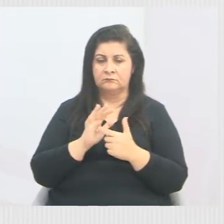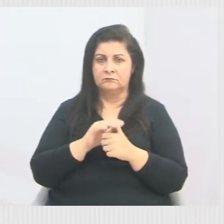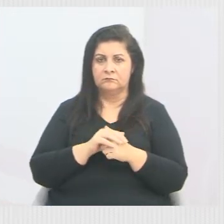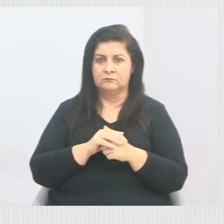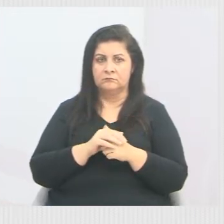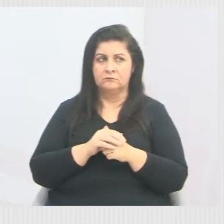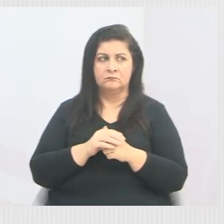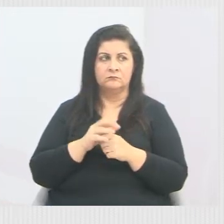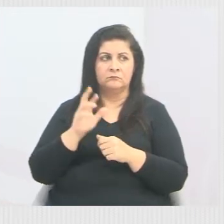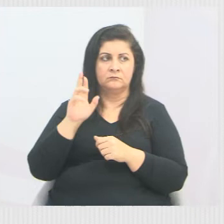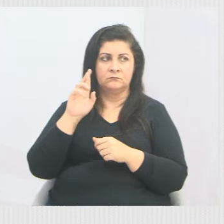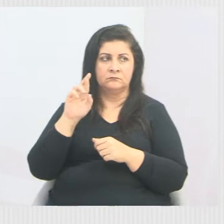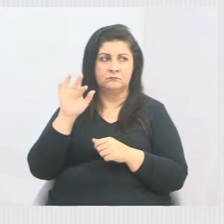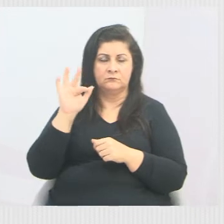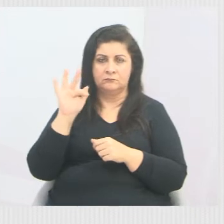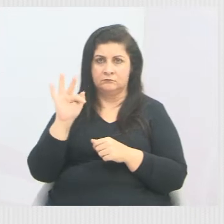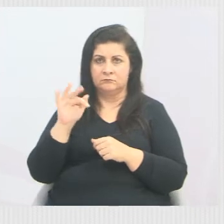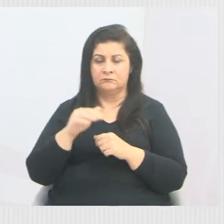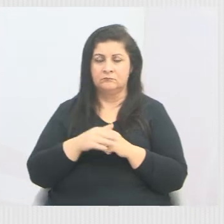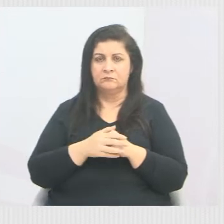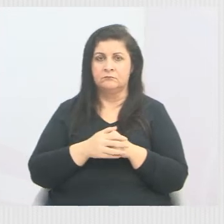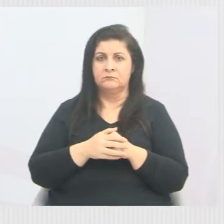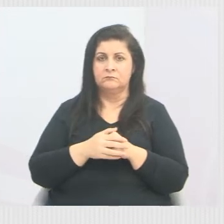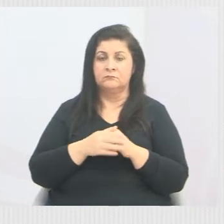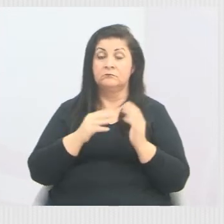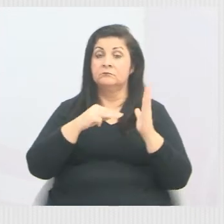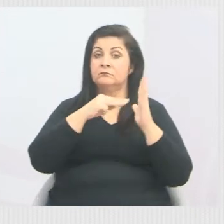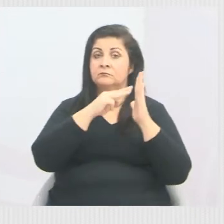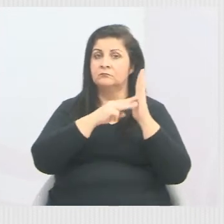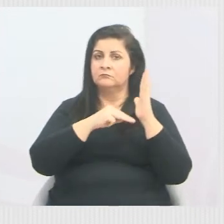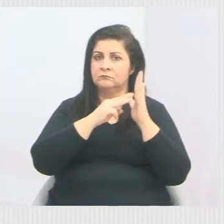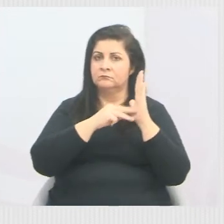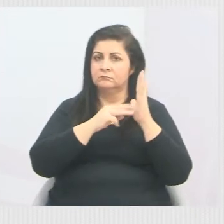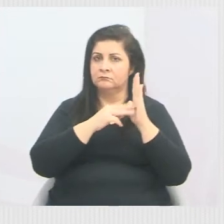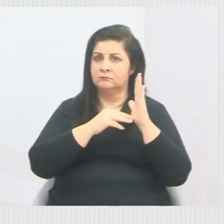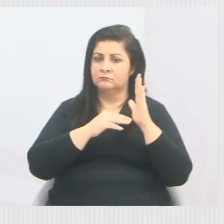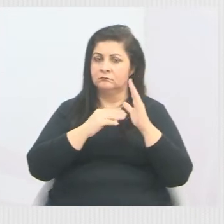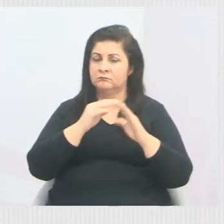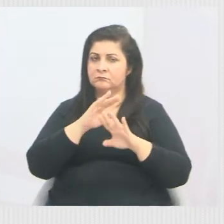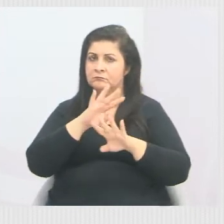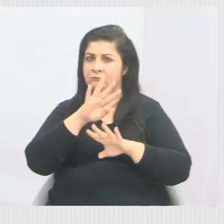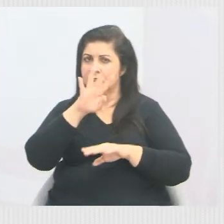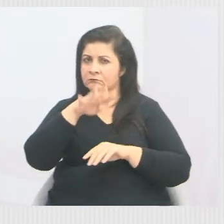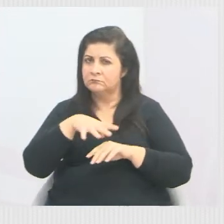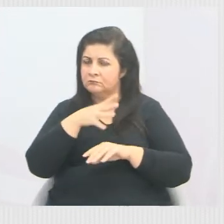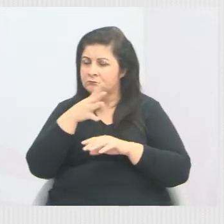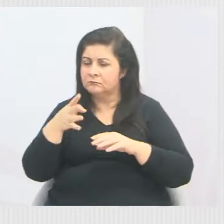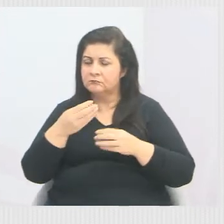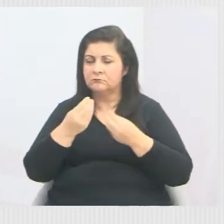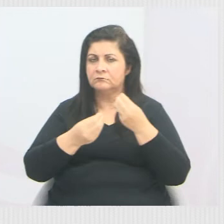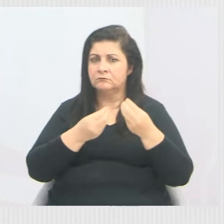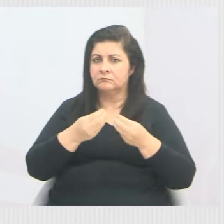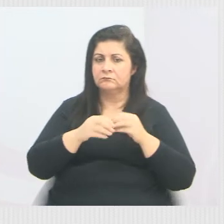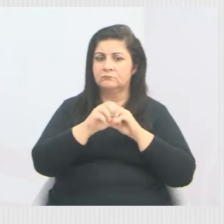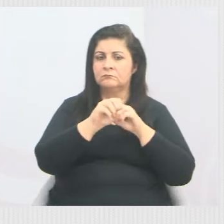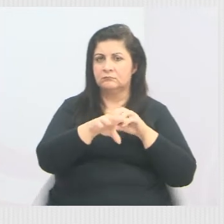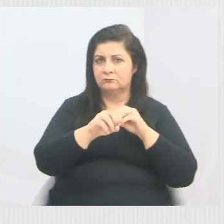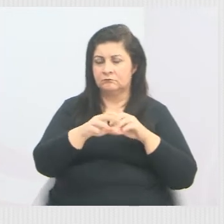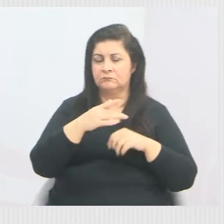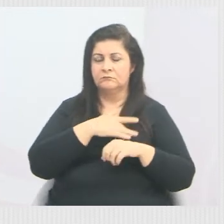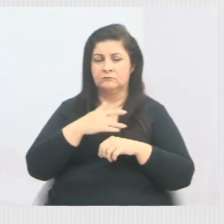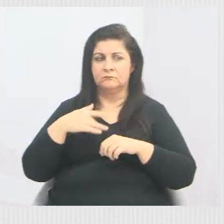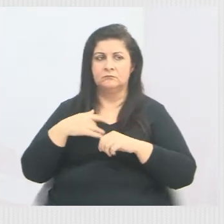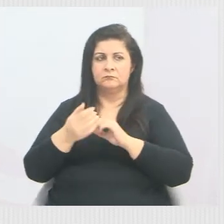LRF, né, e também o TCE, que é a metodologia para se basear o percentual que deve ser aplicado na educação e na saúde.